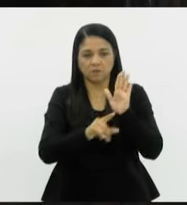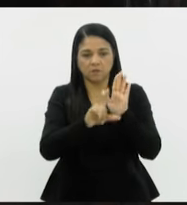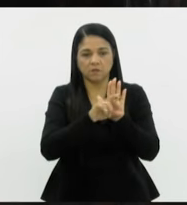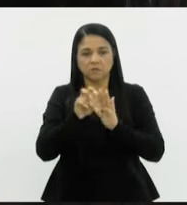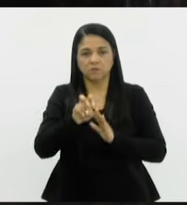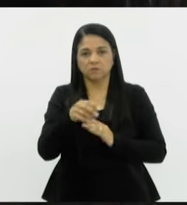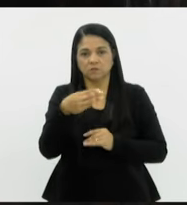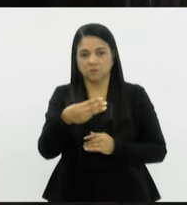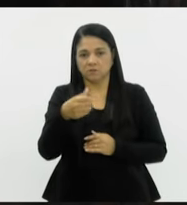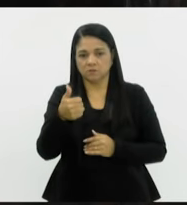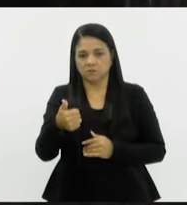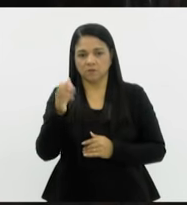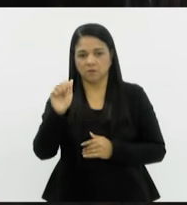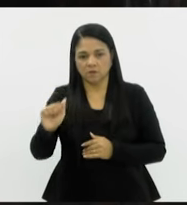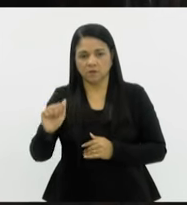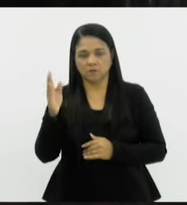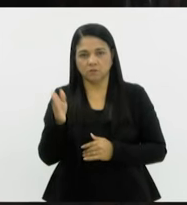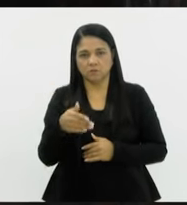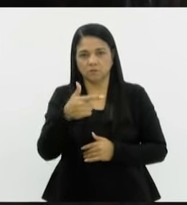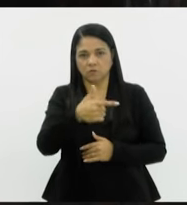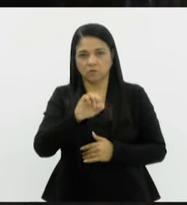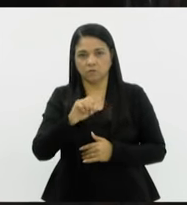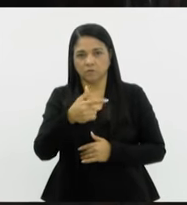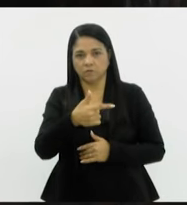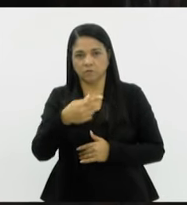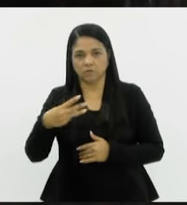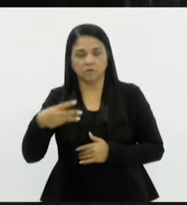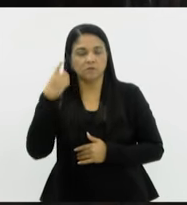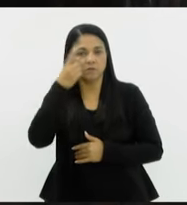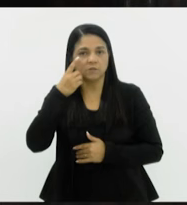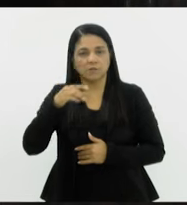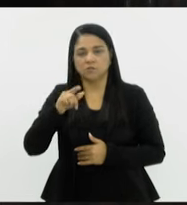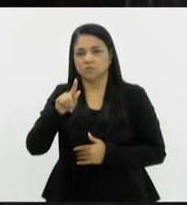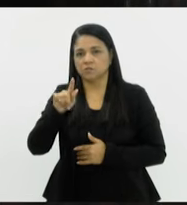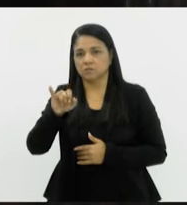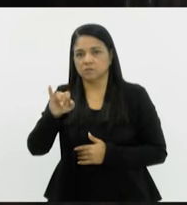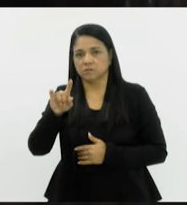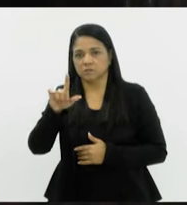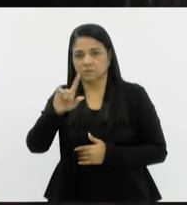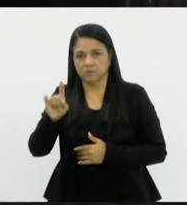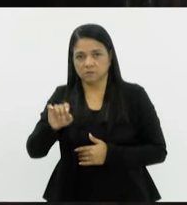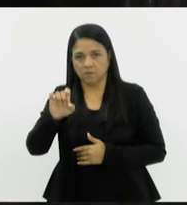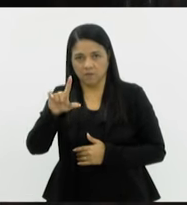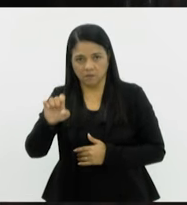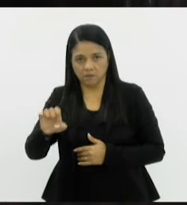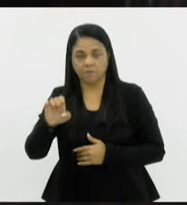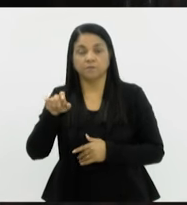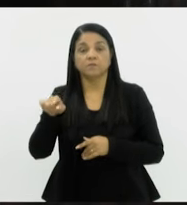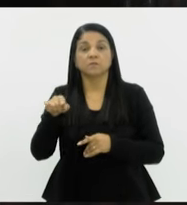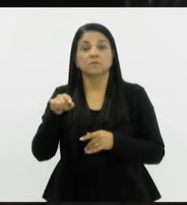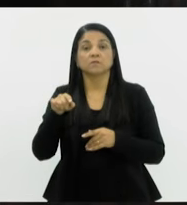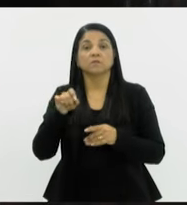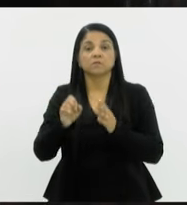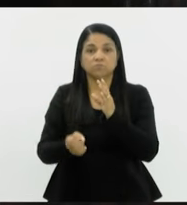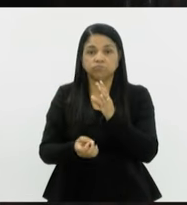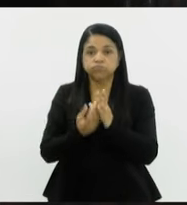número 531-A de 2023, de autoria da deputada Gisele Monteiro, que dispõe acerca